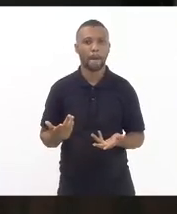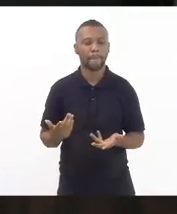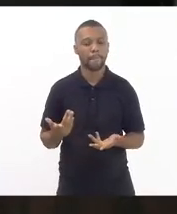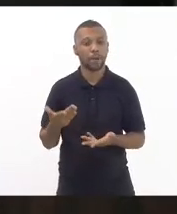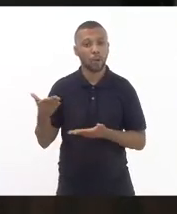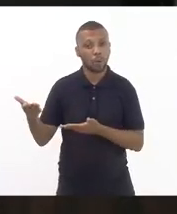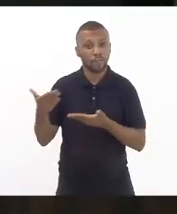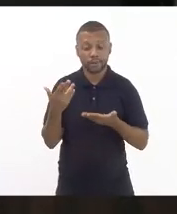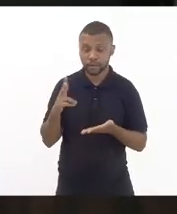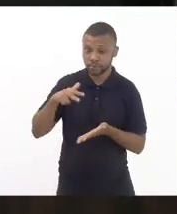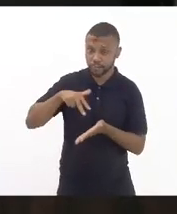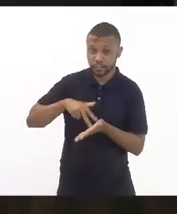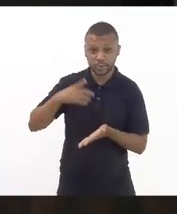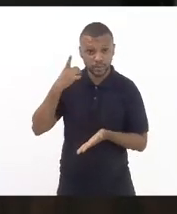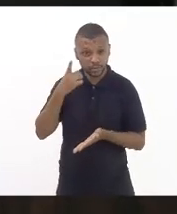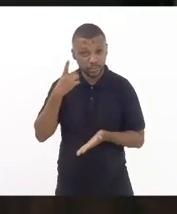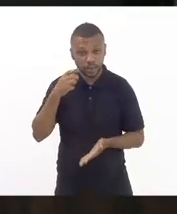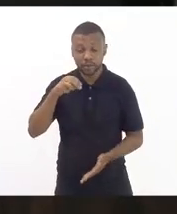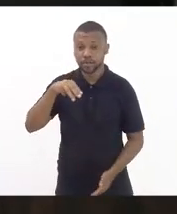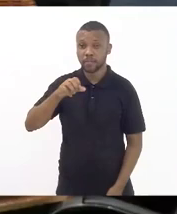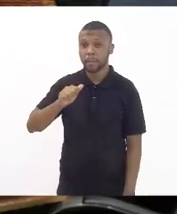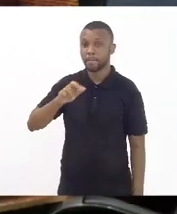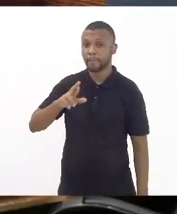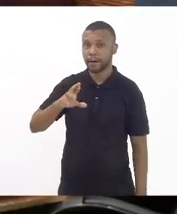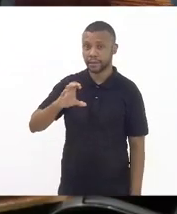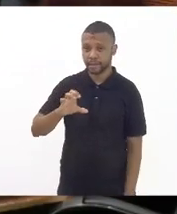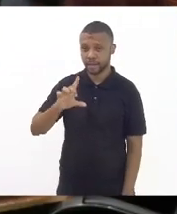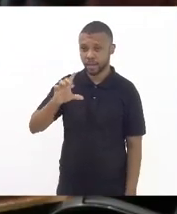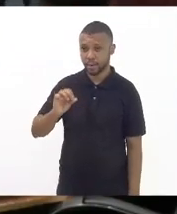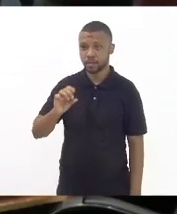convido o deputado Marcelo Dino para emitir parecer.